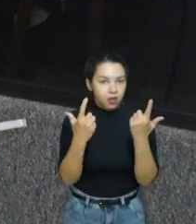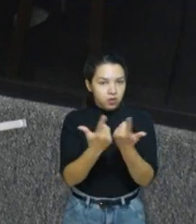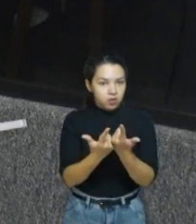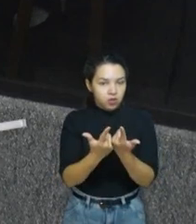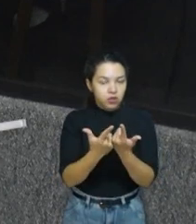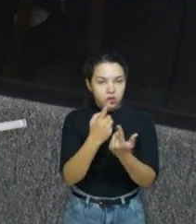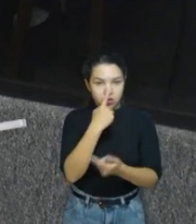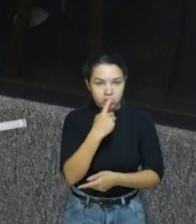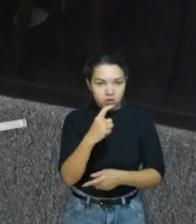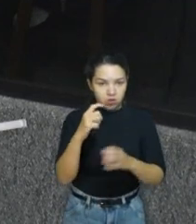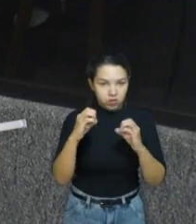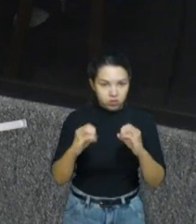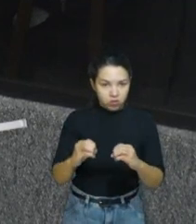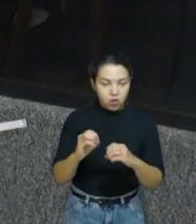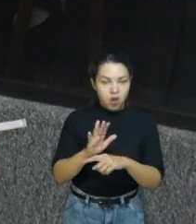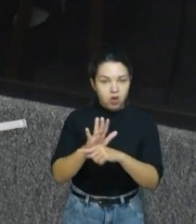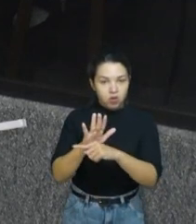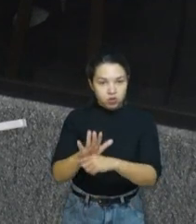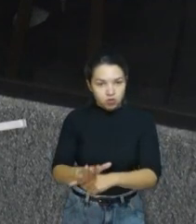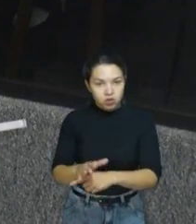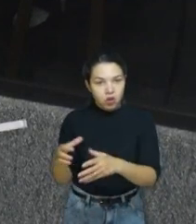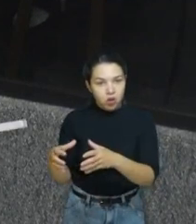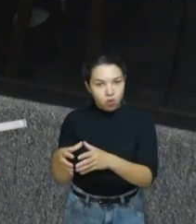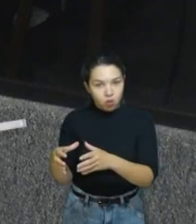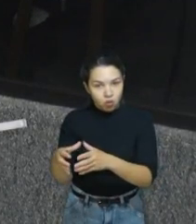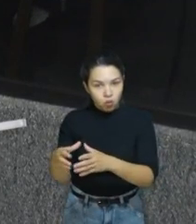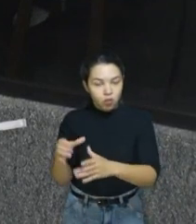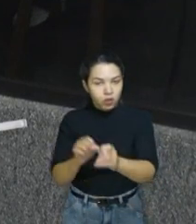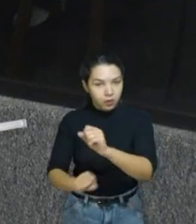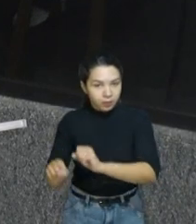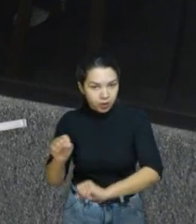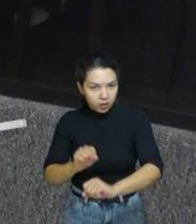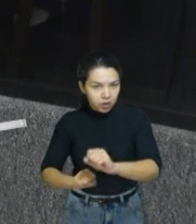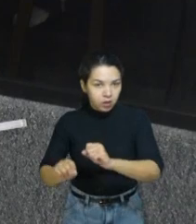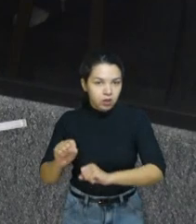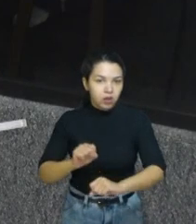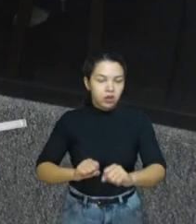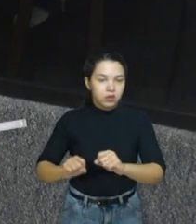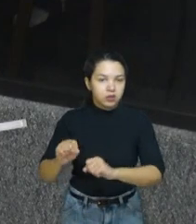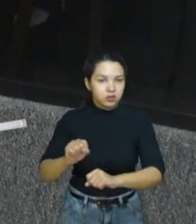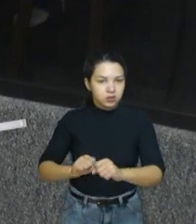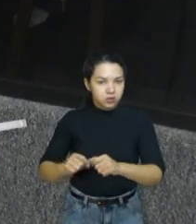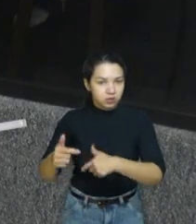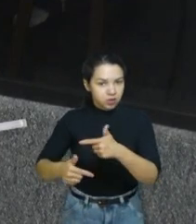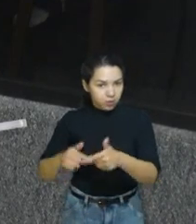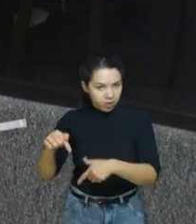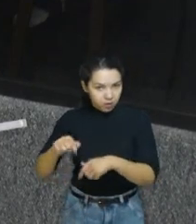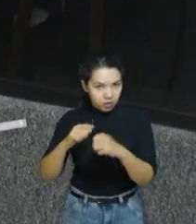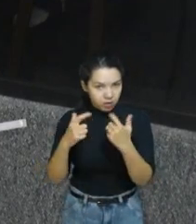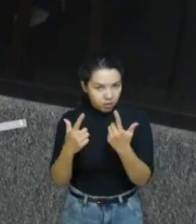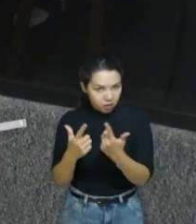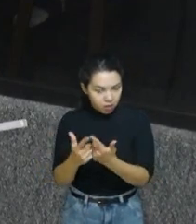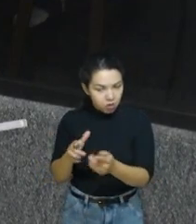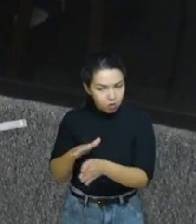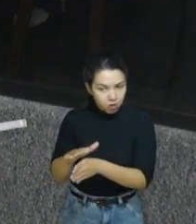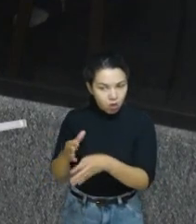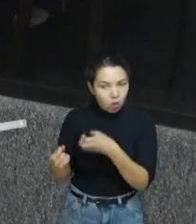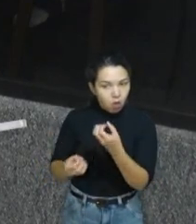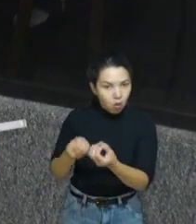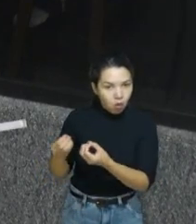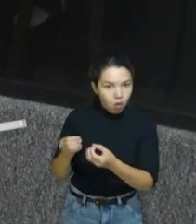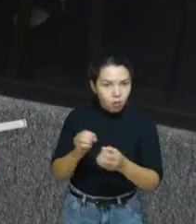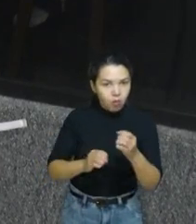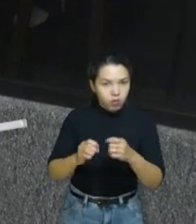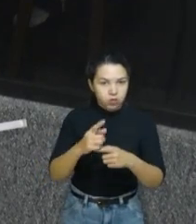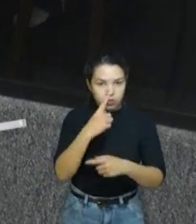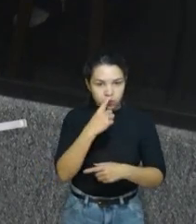sensibilizar a equipe de limpeza, copa e zeladoria sobre a necessidade de uma gestão de resíduos adequada. O quinto projeto